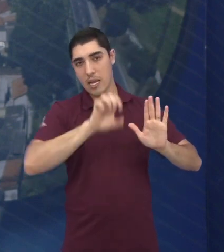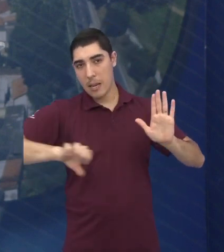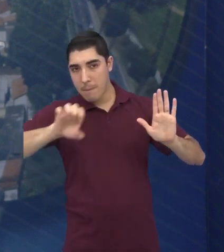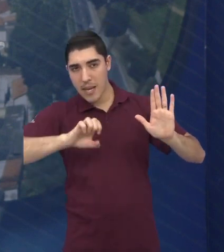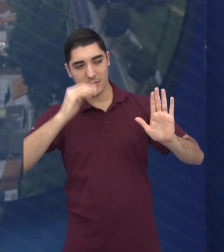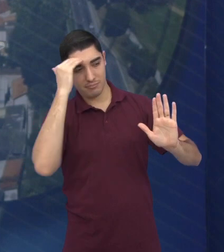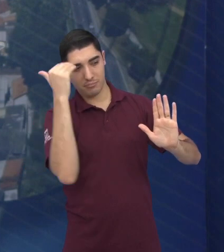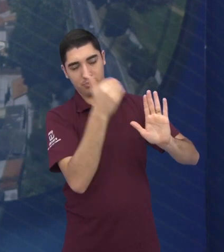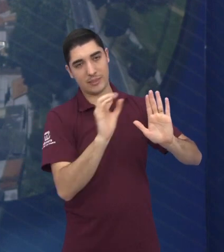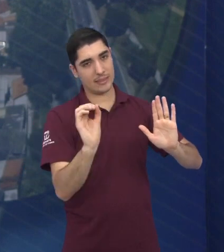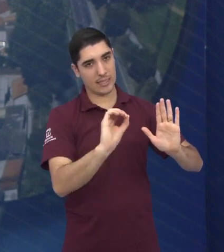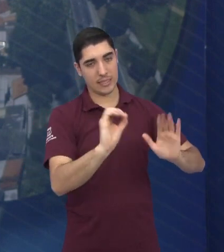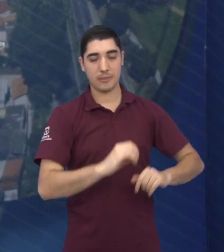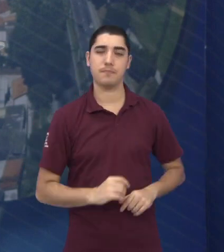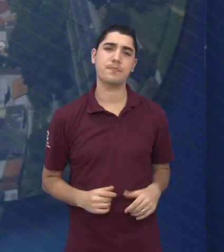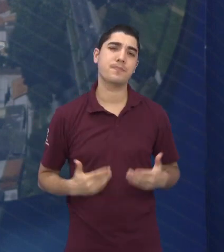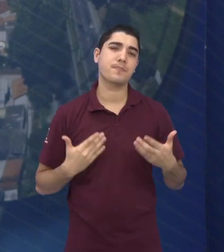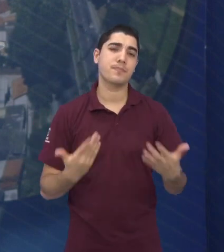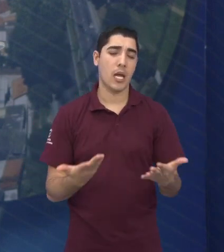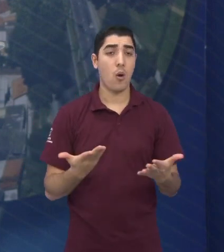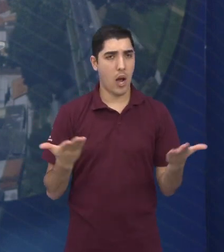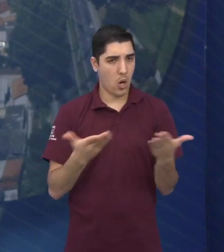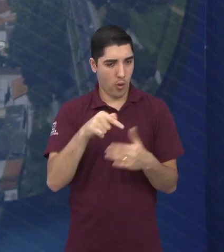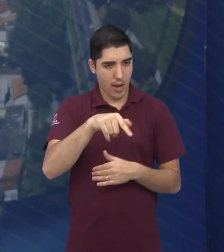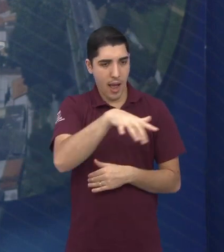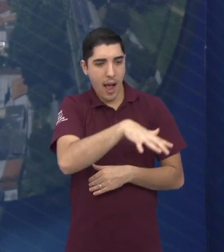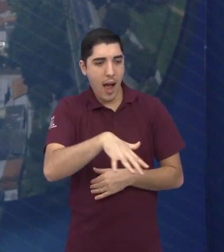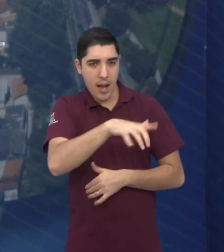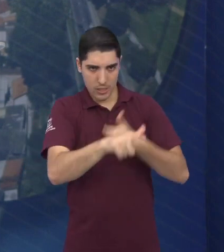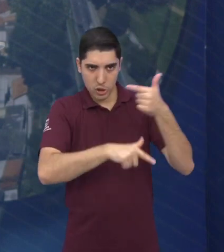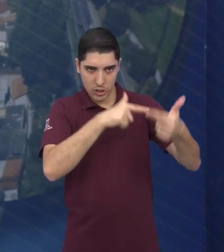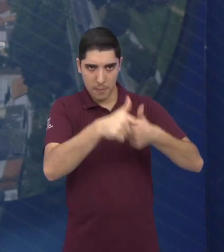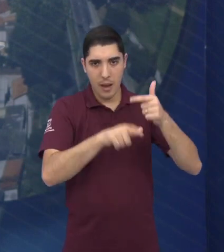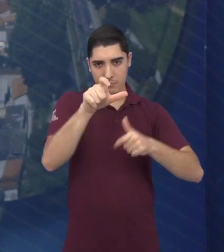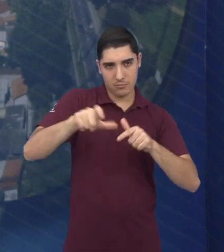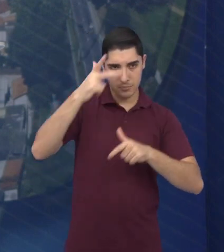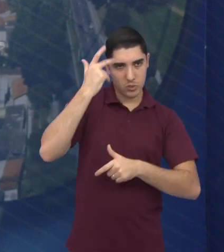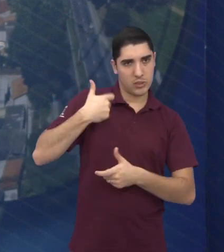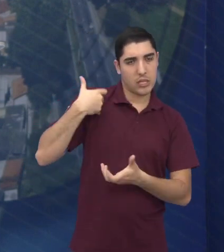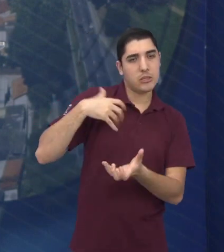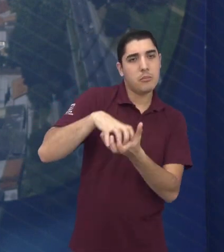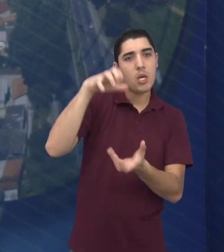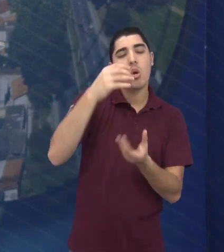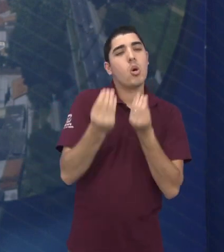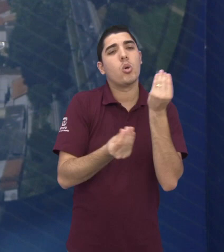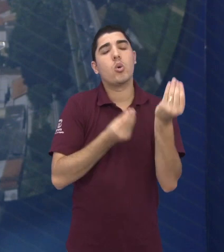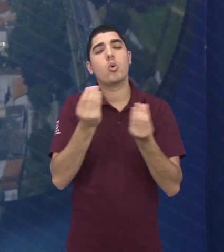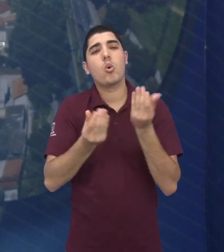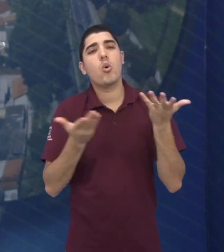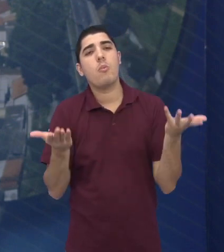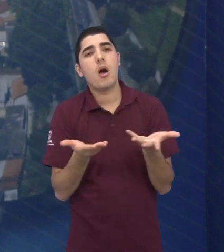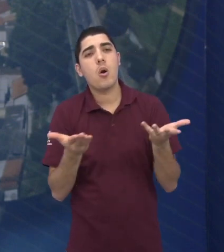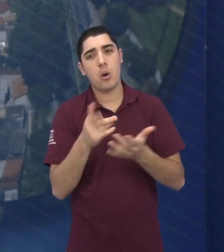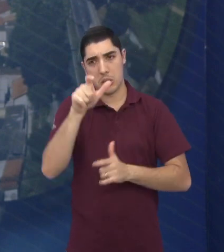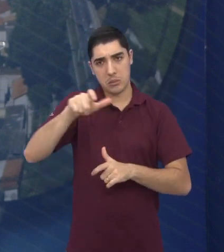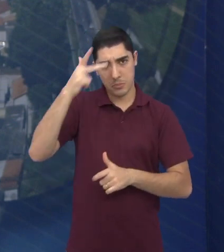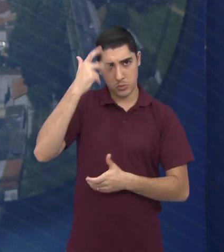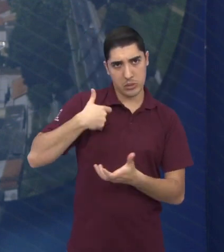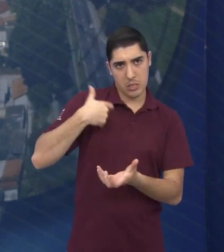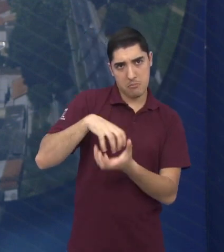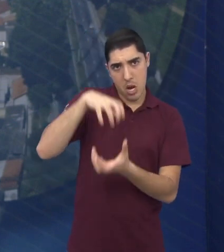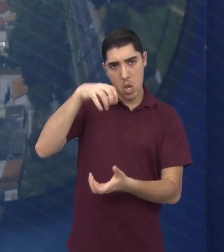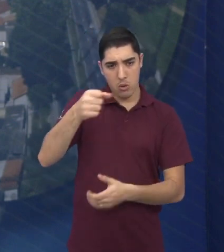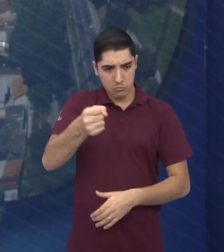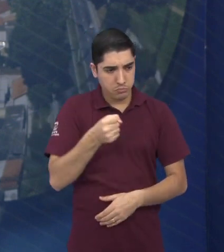seguida. Bom, gente, para a gente falar um pouquinho, então, sobre o mercado de trabalho para a terceira idade, como é que está essa